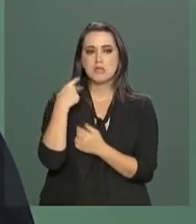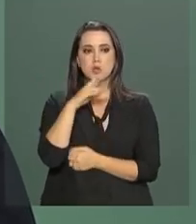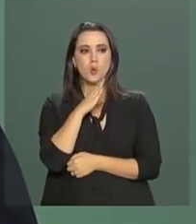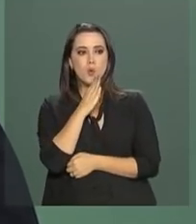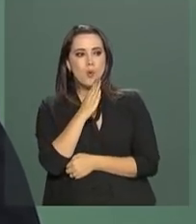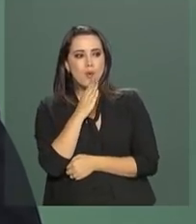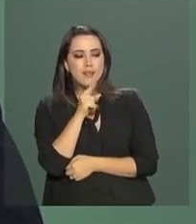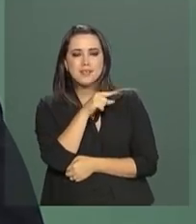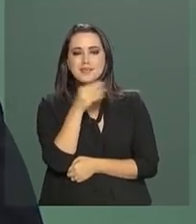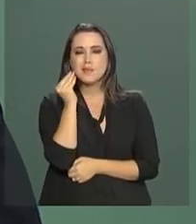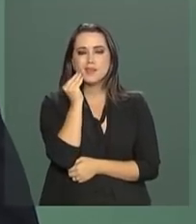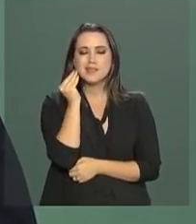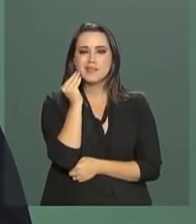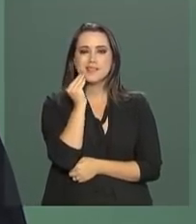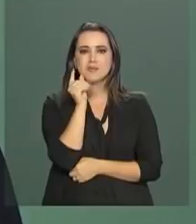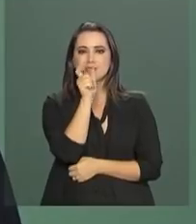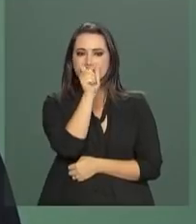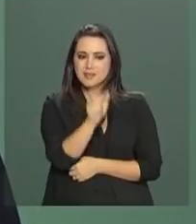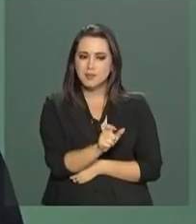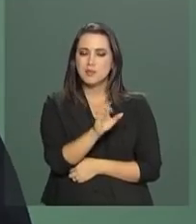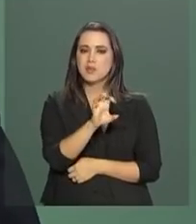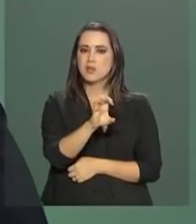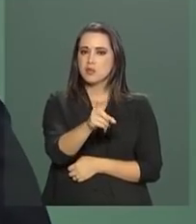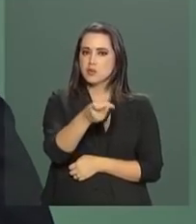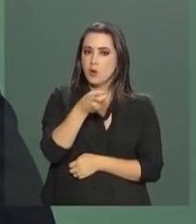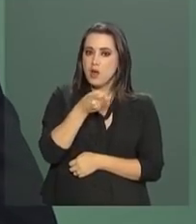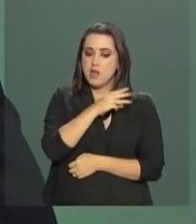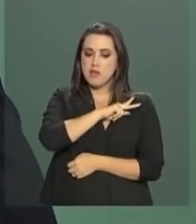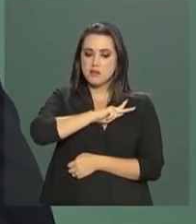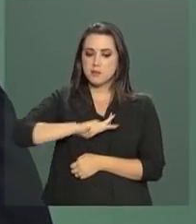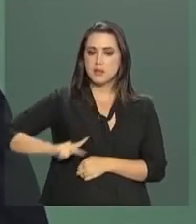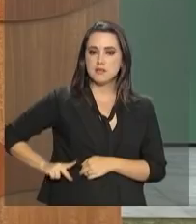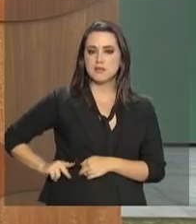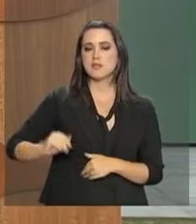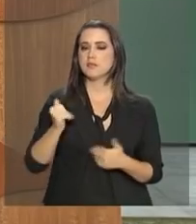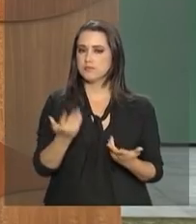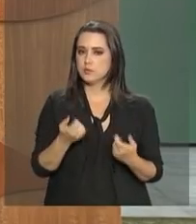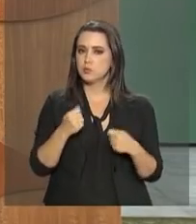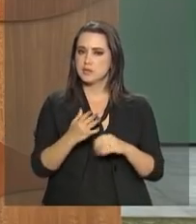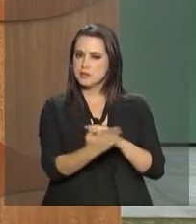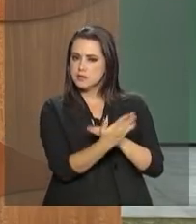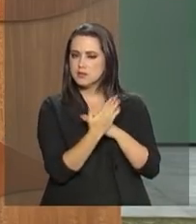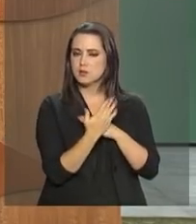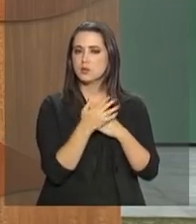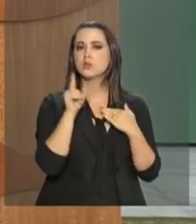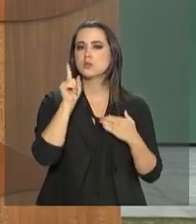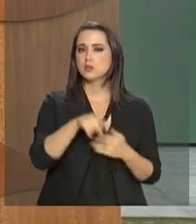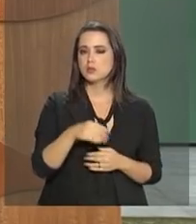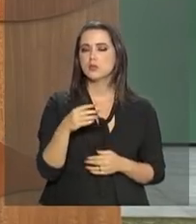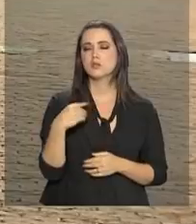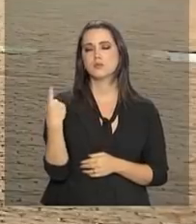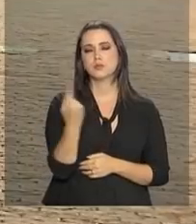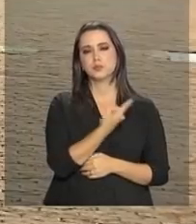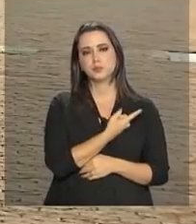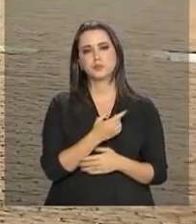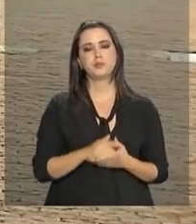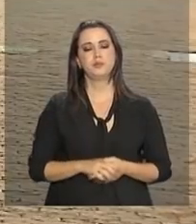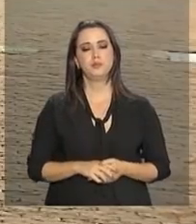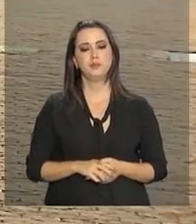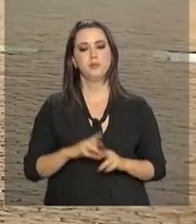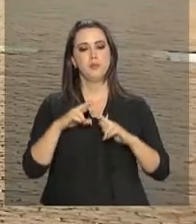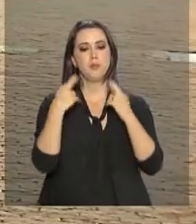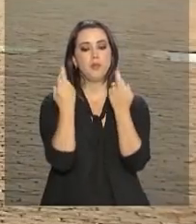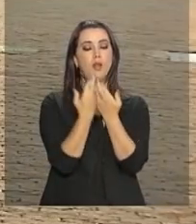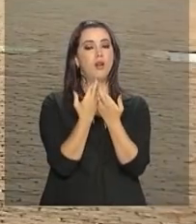conhecimento daqueles que passava pela frente pela presidência e será útil a todos nós a reunião no palácio